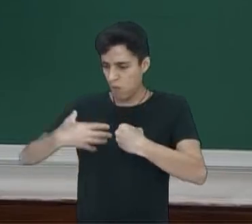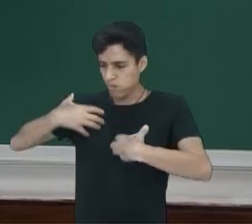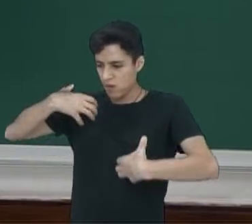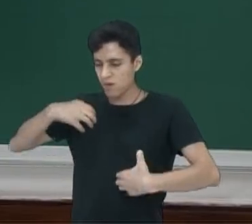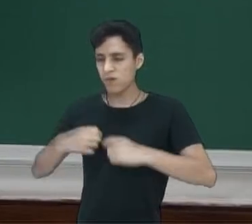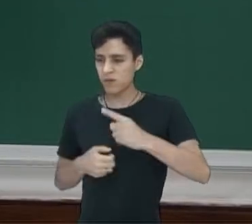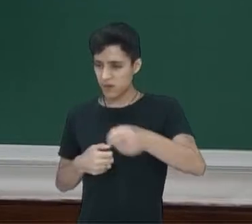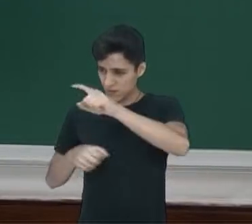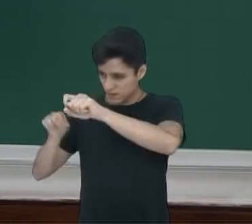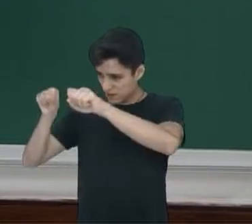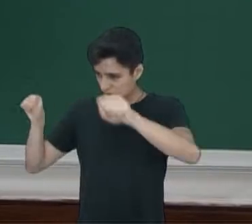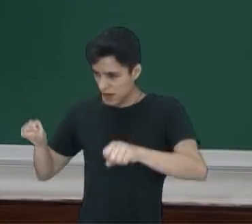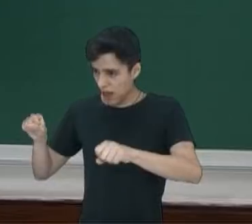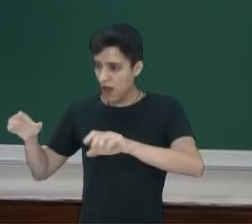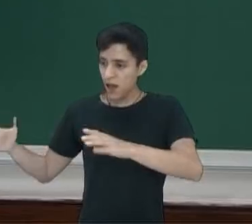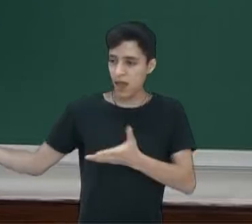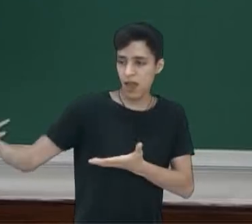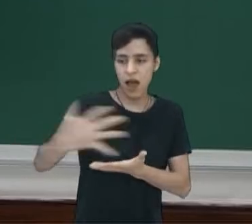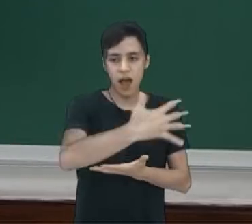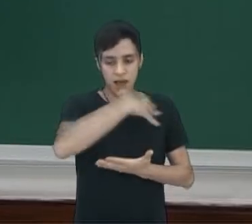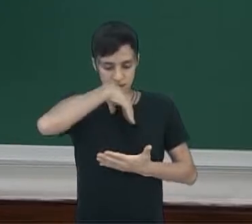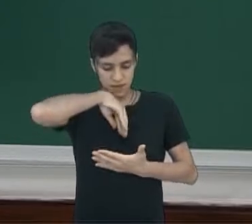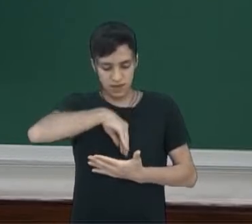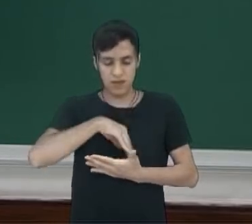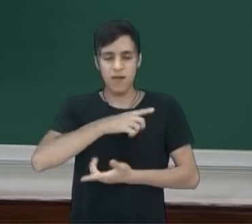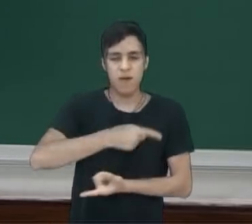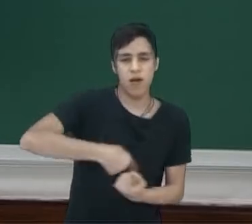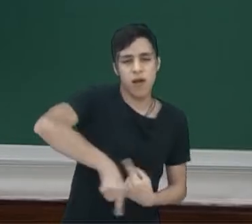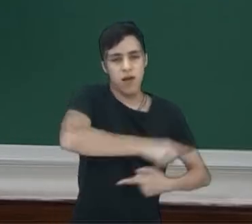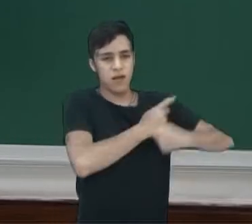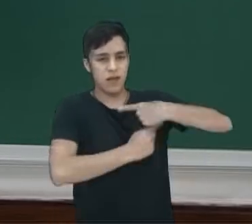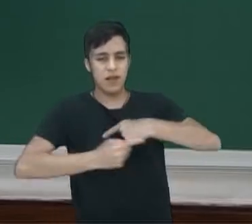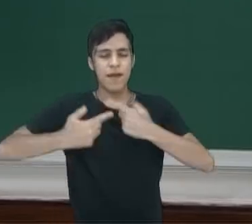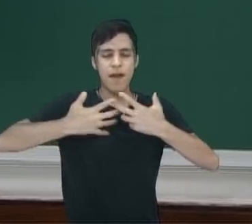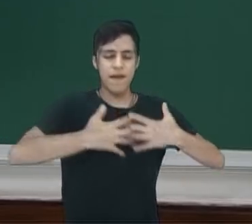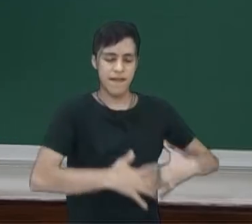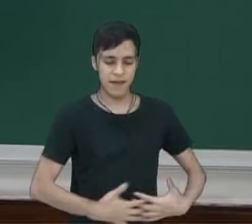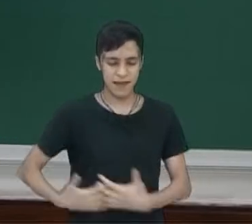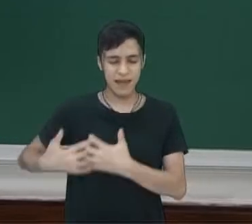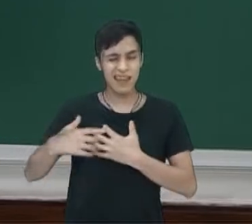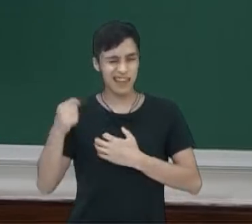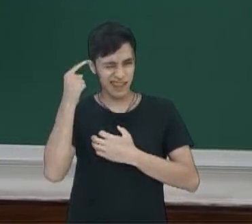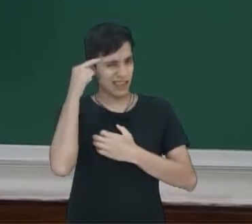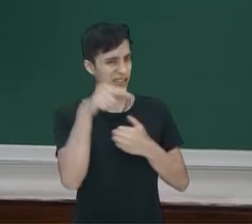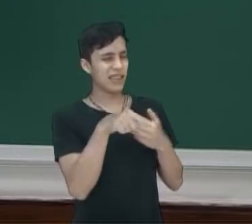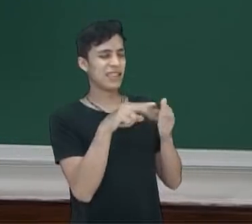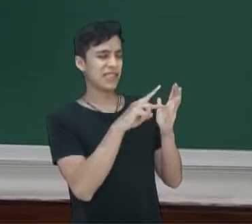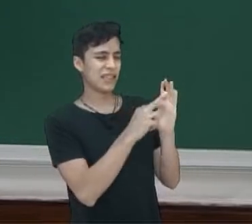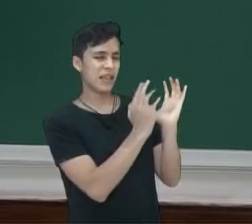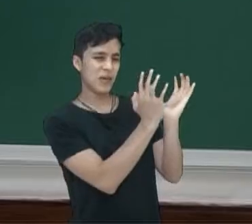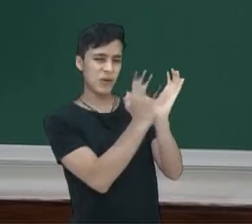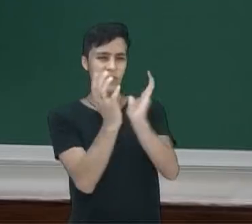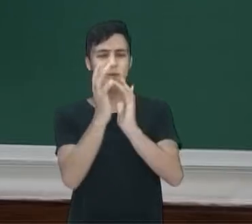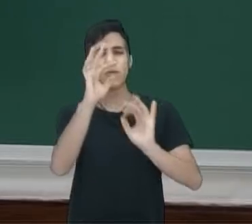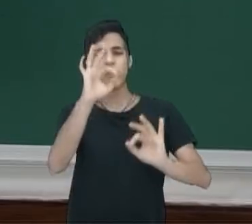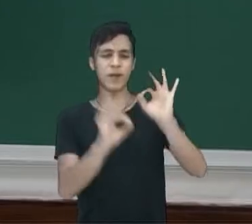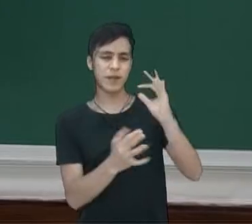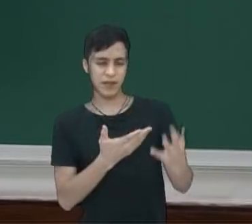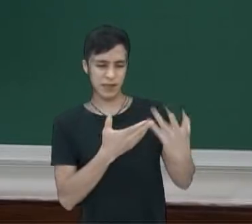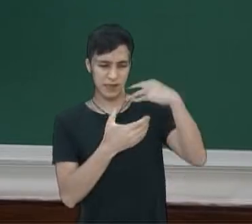os sistemas, até formar o nosso organismo. Esses são os níveis de organização do corpo